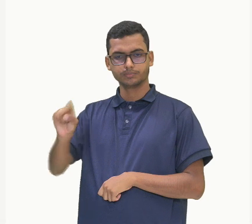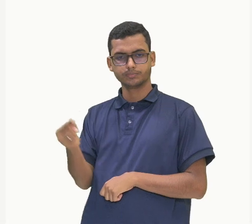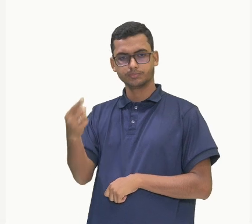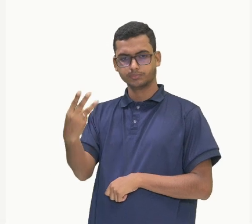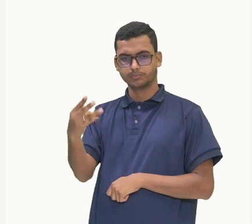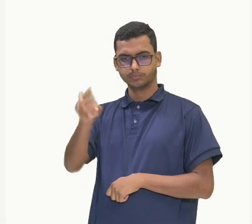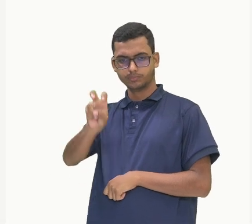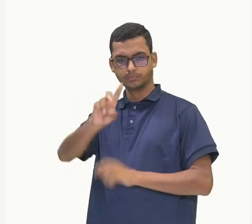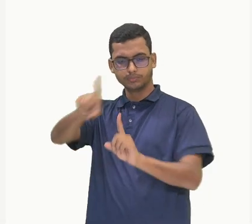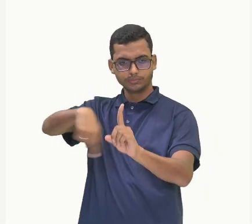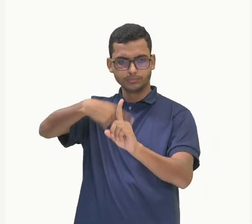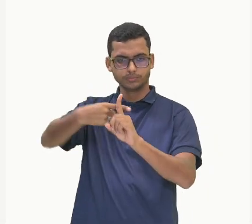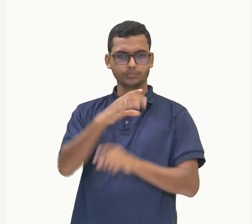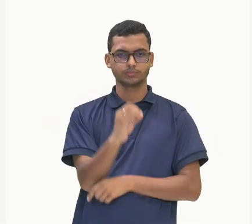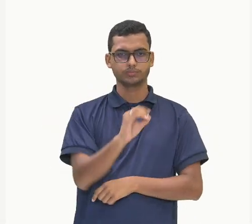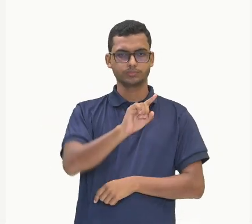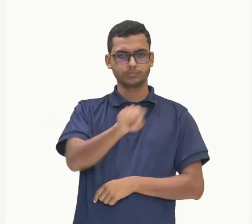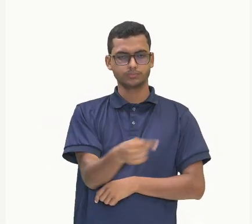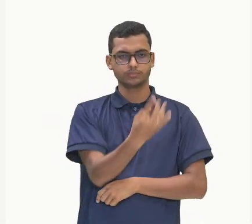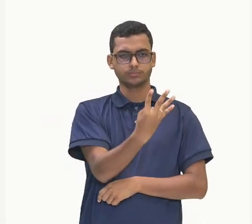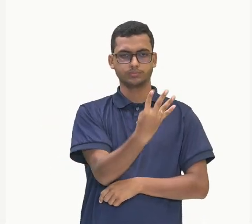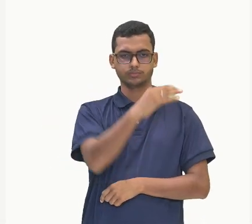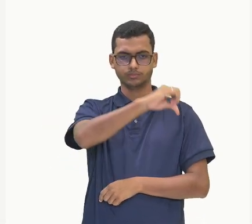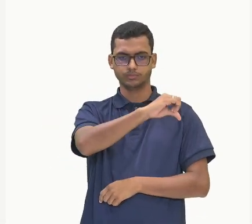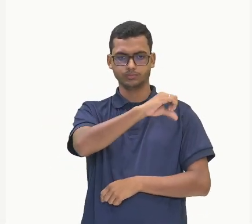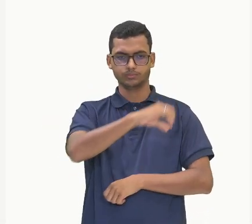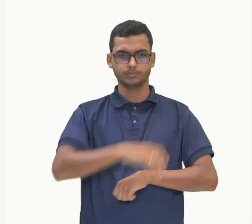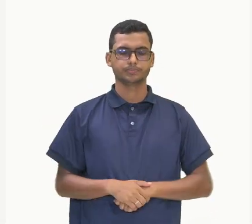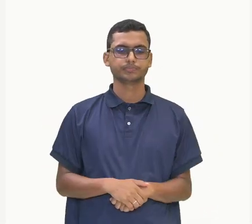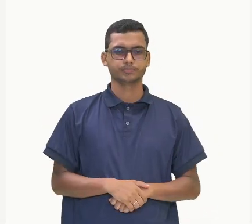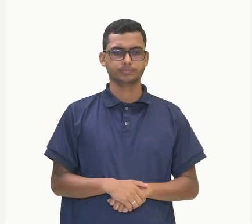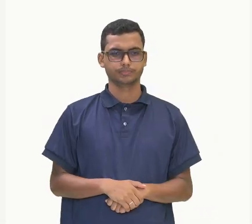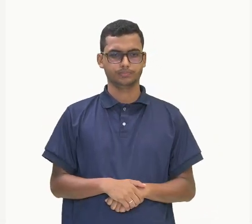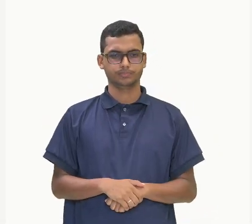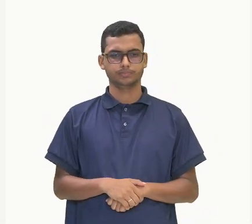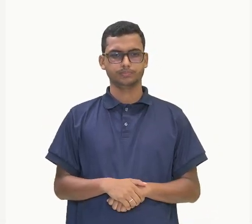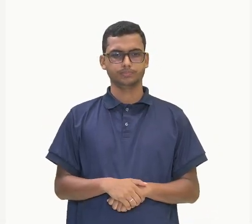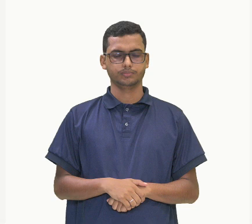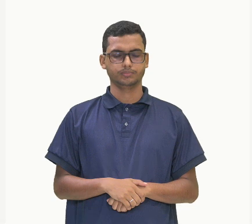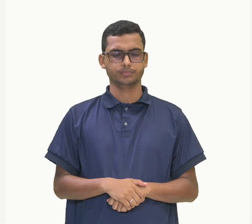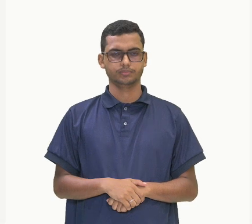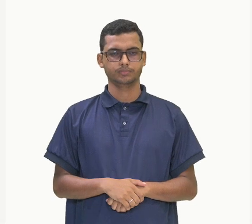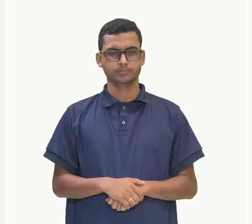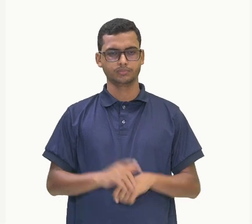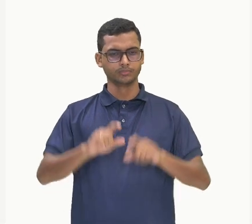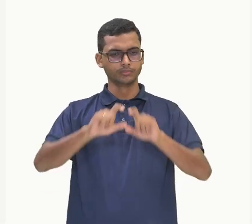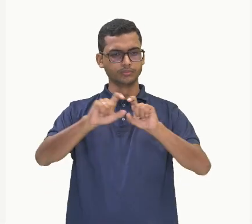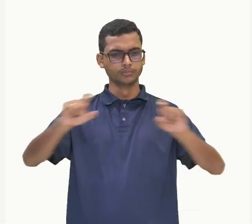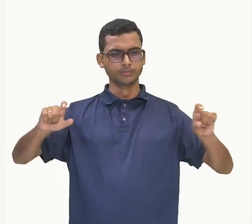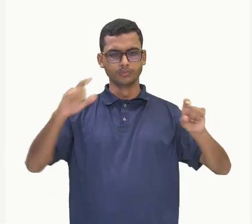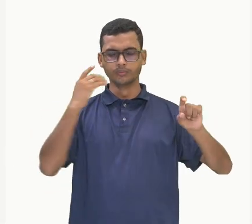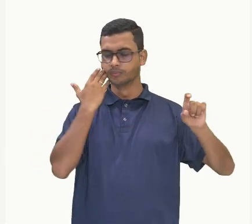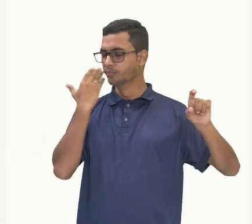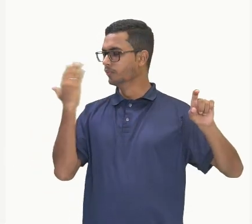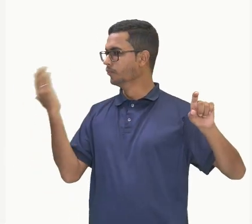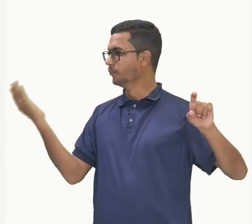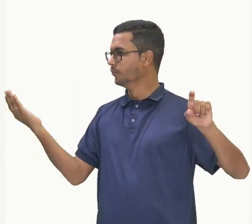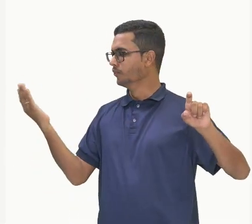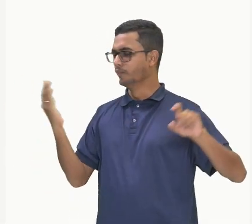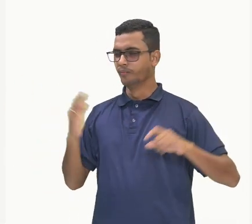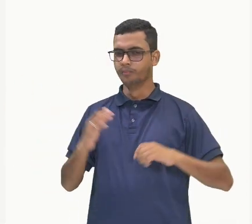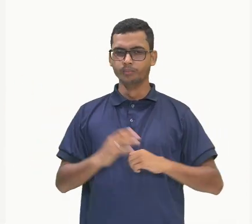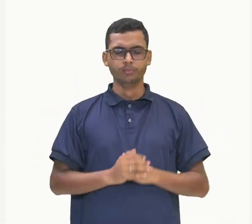2,35 mais 0,49, ou 2 inteiros e 35 centésimos mais